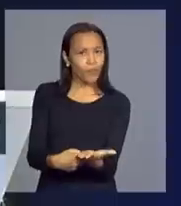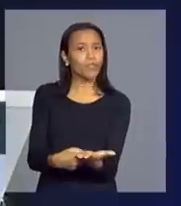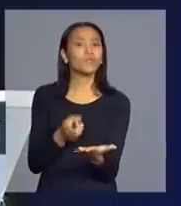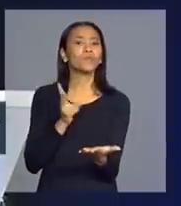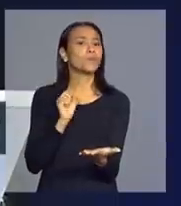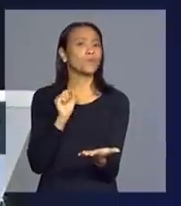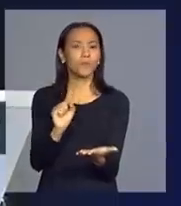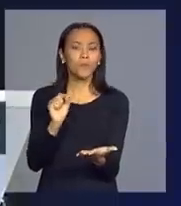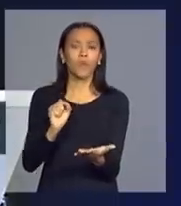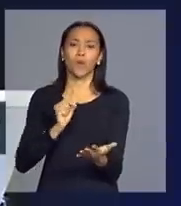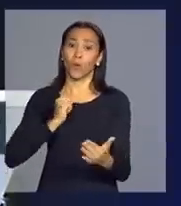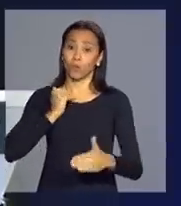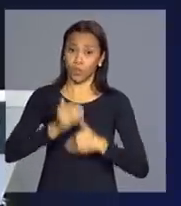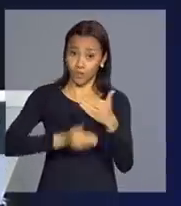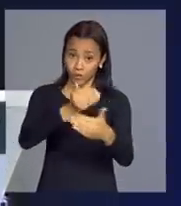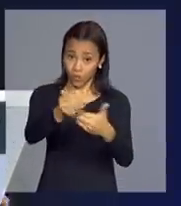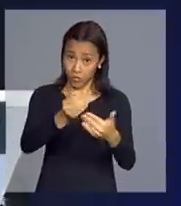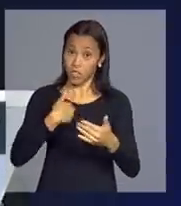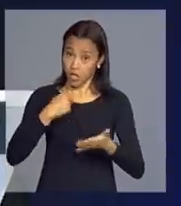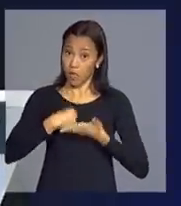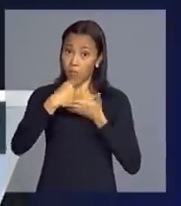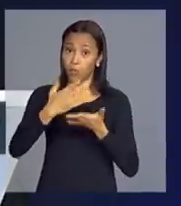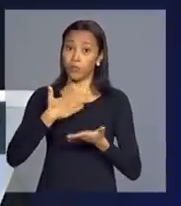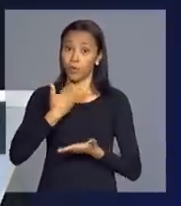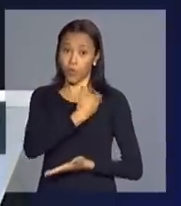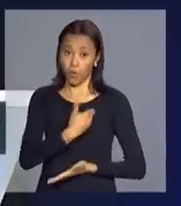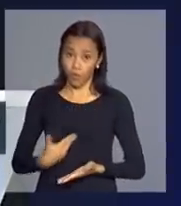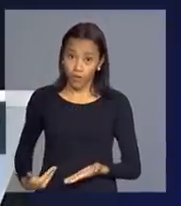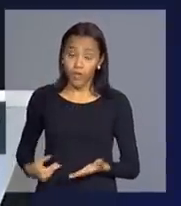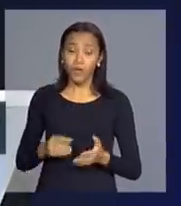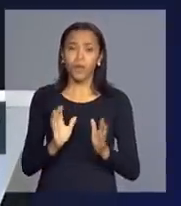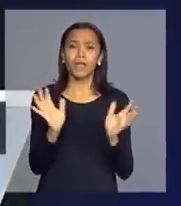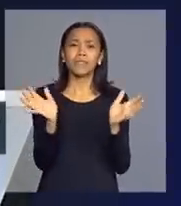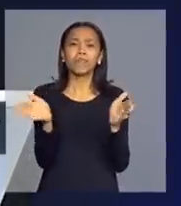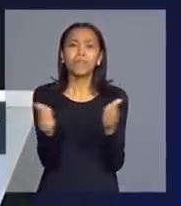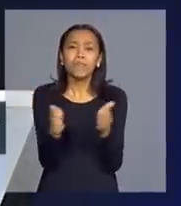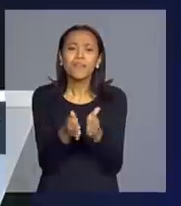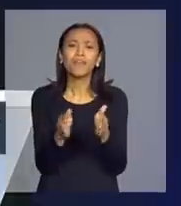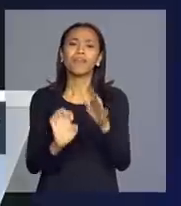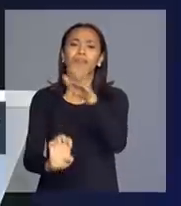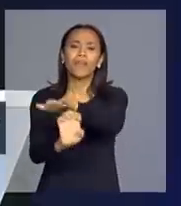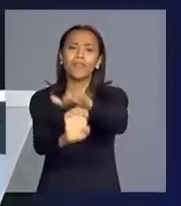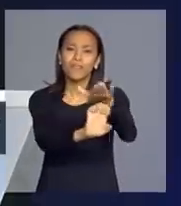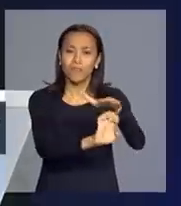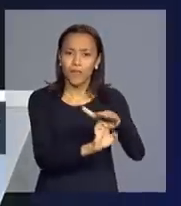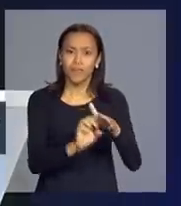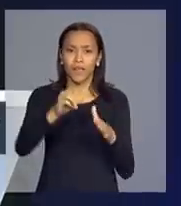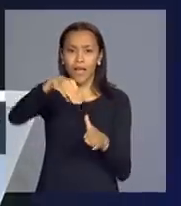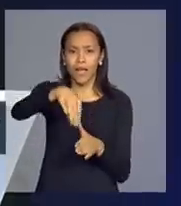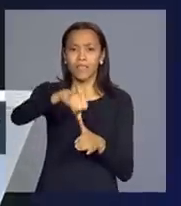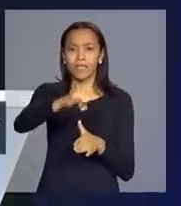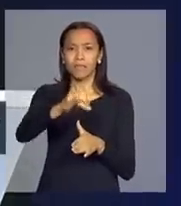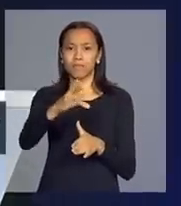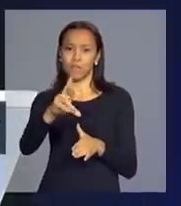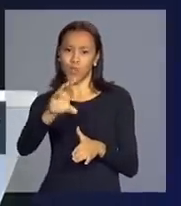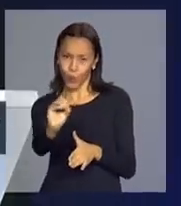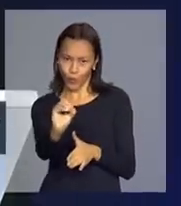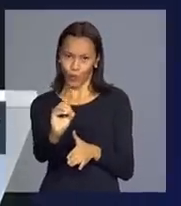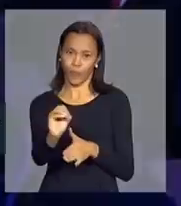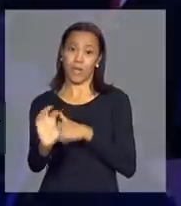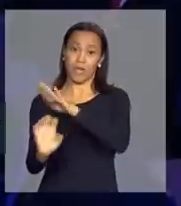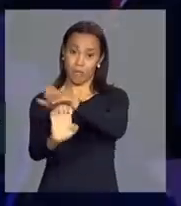com o desenvolvimento e o apoio do meu governo às micro e pequenas empresas. As micro e pequenas